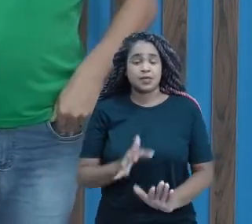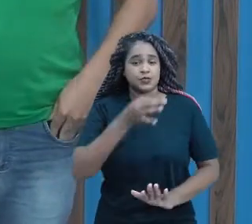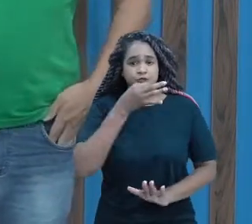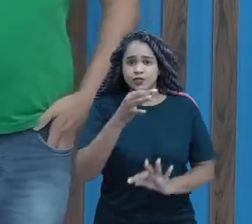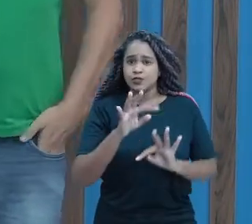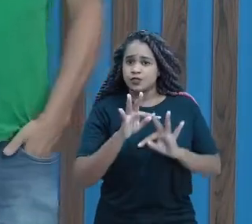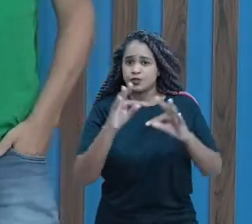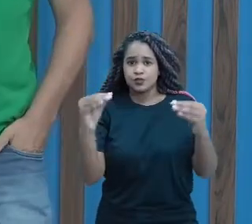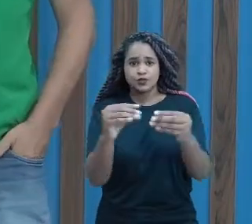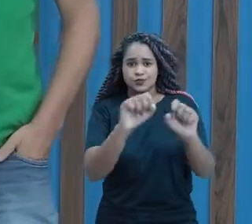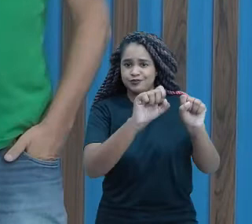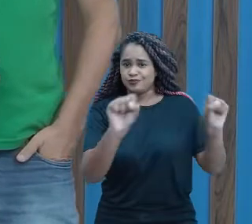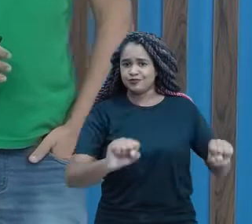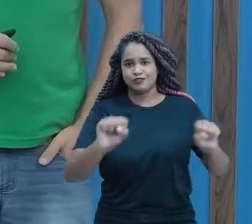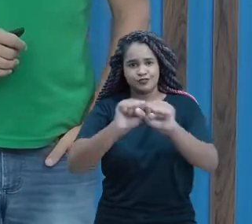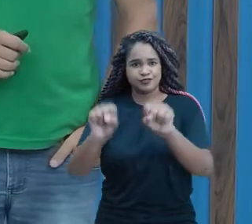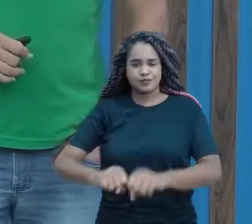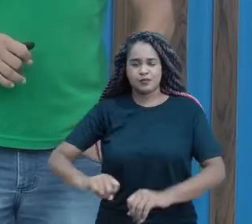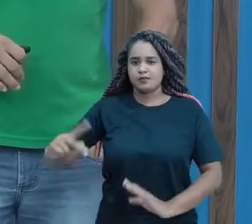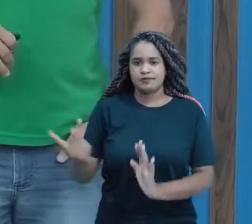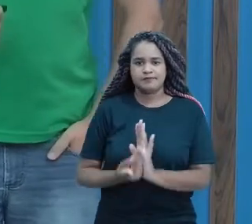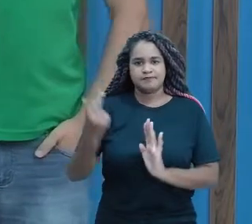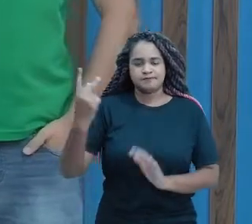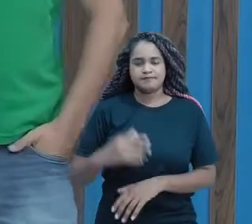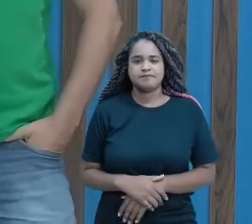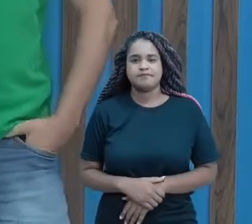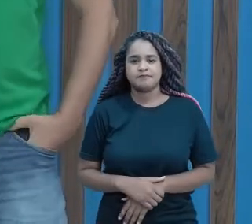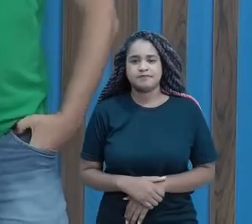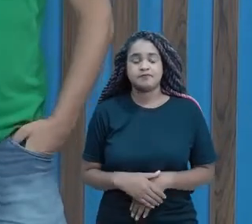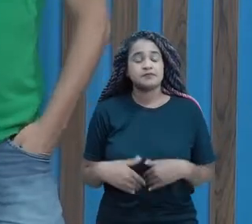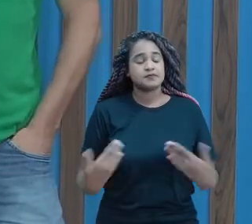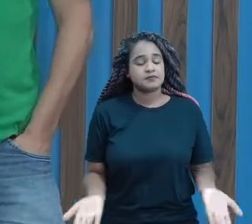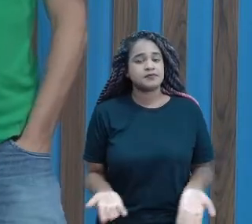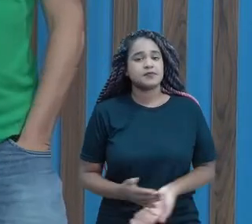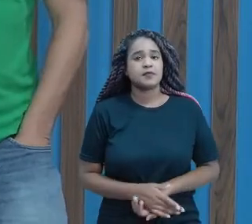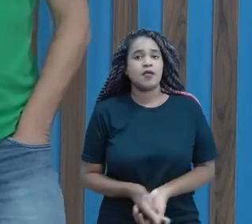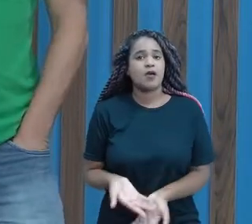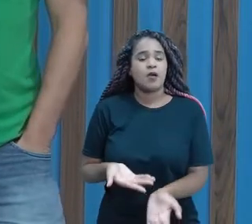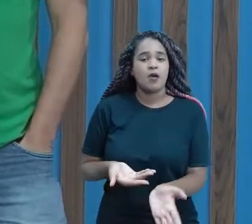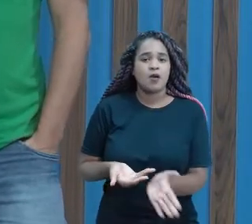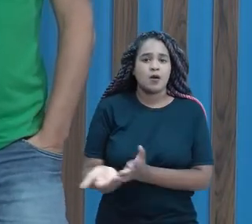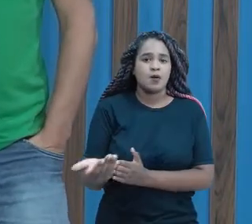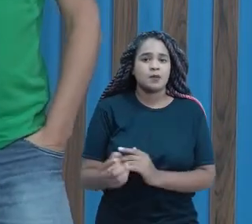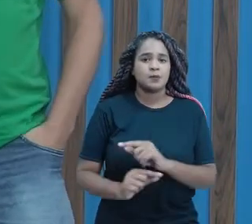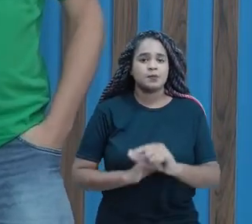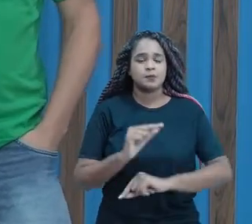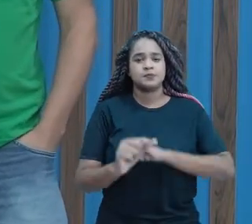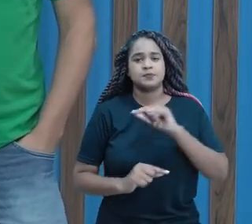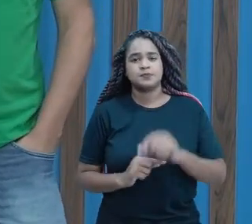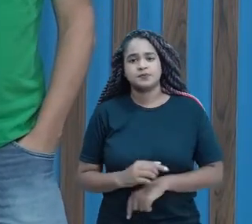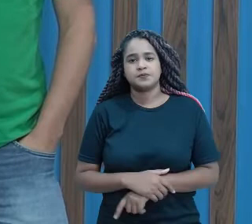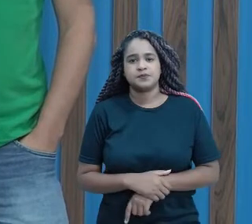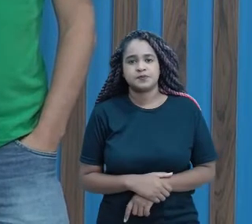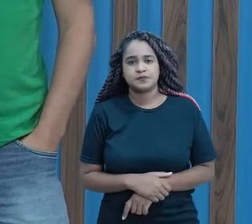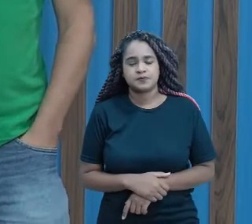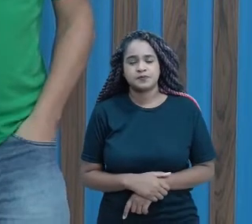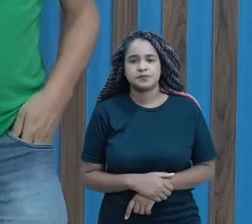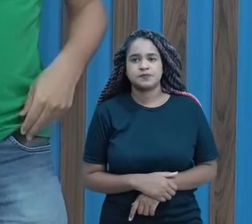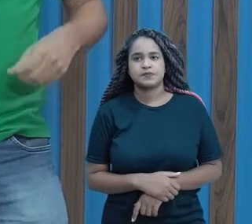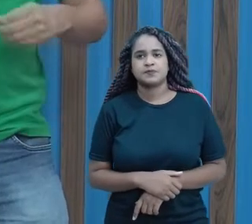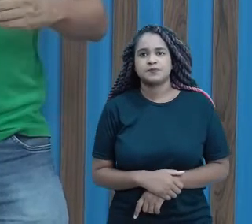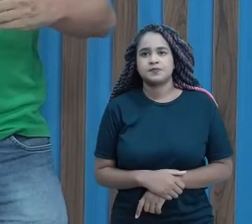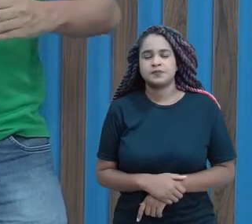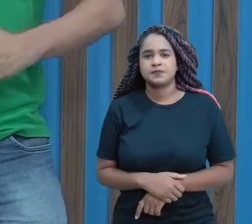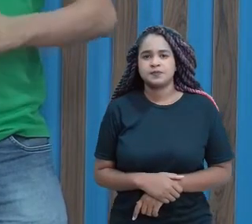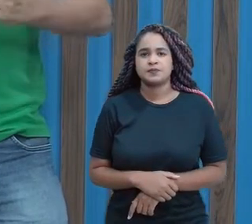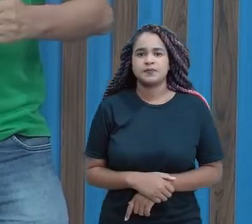Né? Então, gente, professor Luciano, o negócio começa a ficar, né, em termos de distensão política. Quando eu digo distensão política,